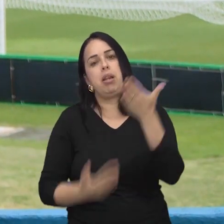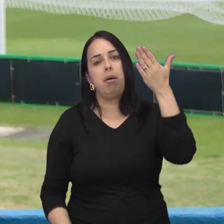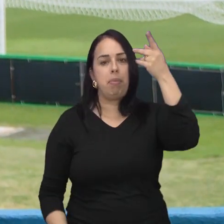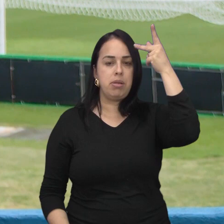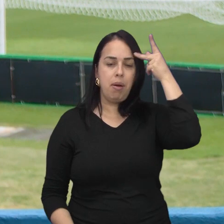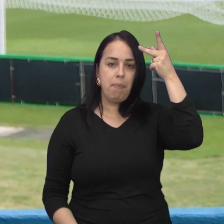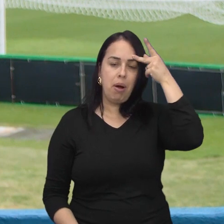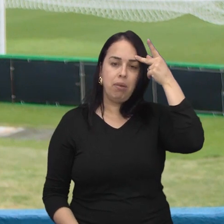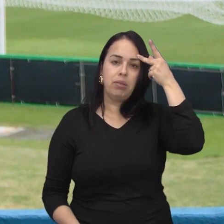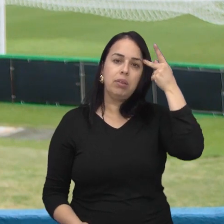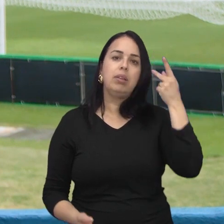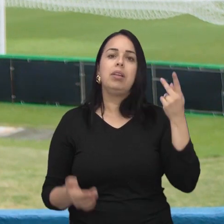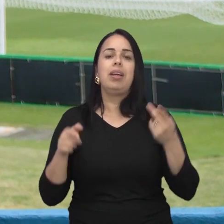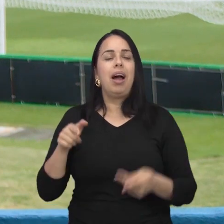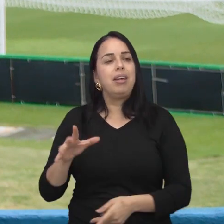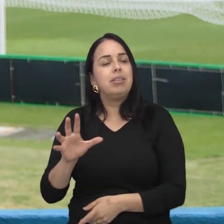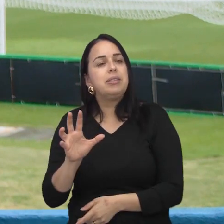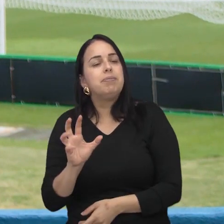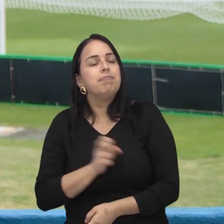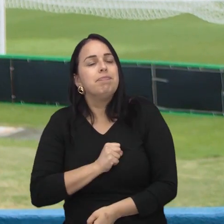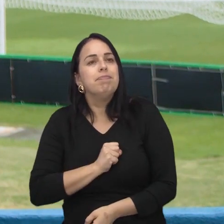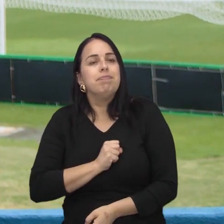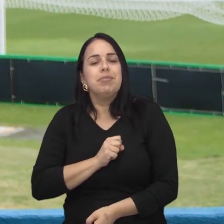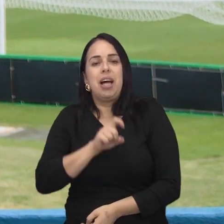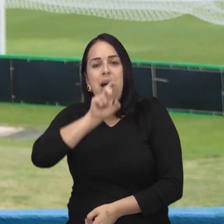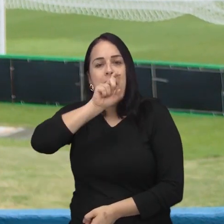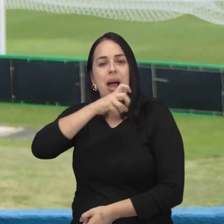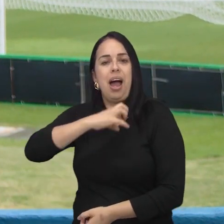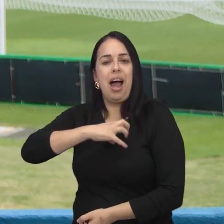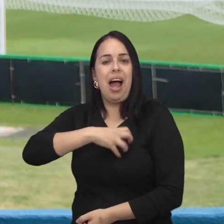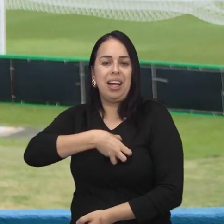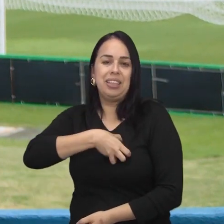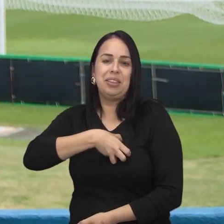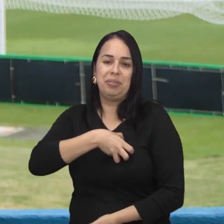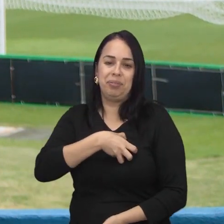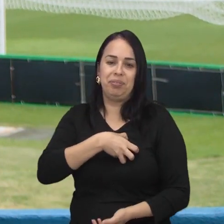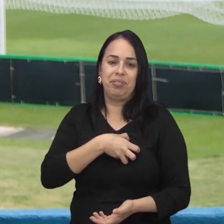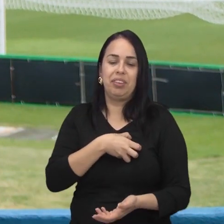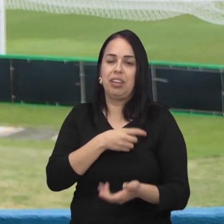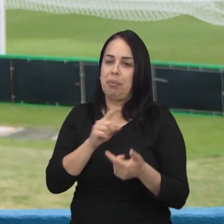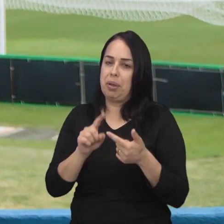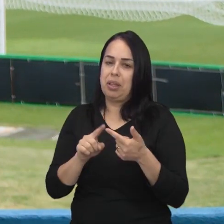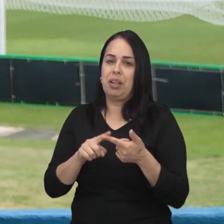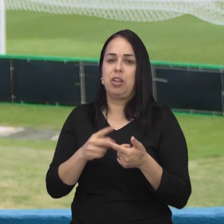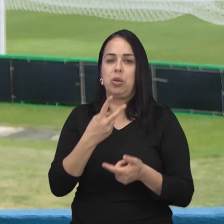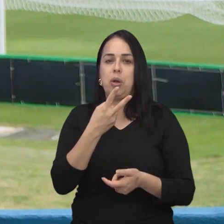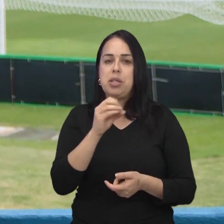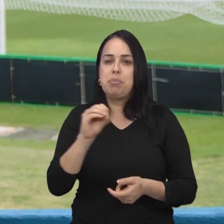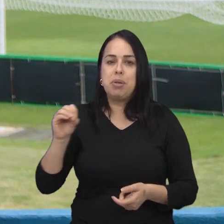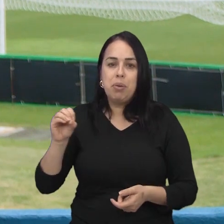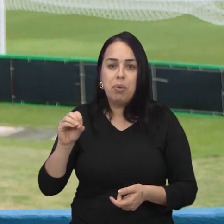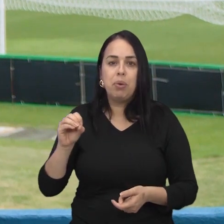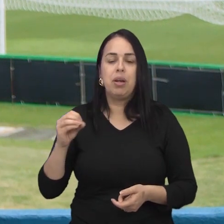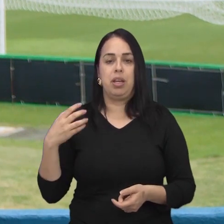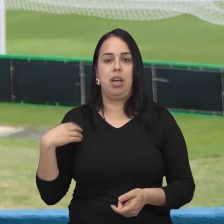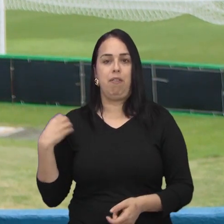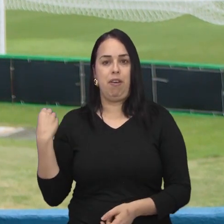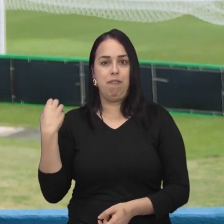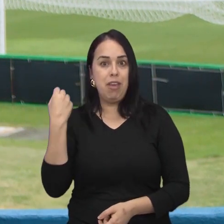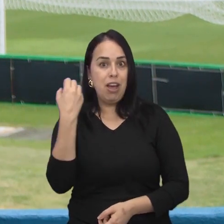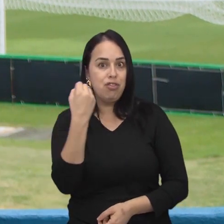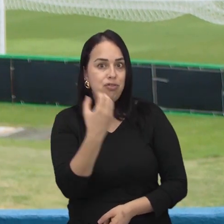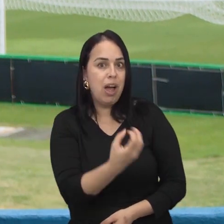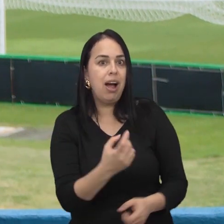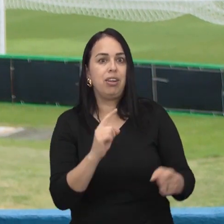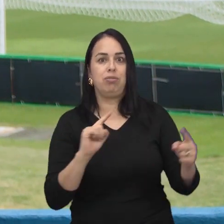São Paulo, né? Lá começou o amor mesmo, né? E aí tem uns momentos históricos, em 2000, quando a gente foi viajar,